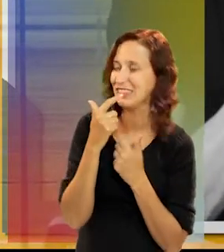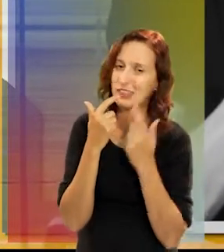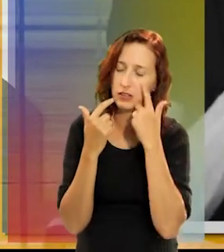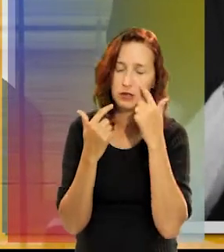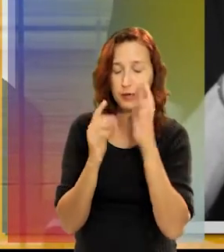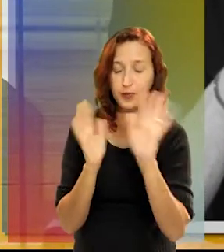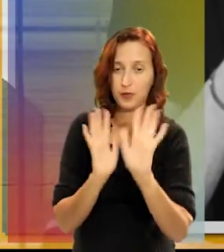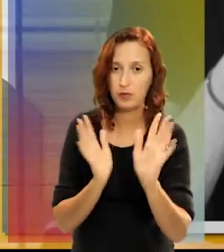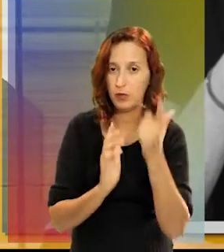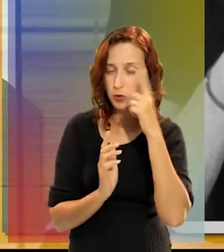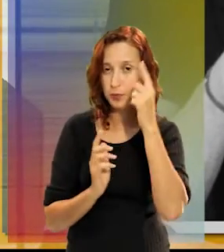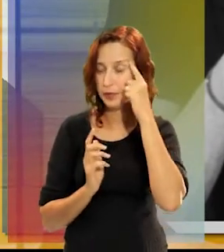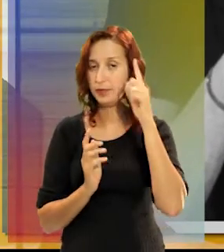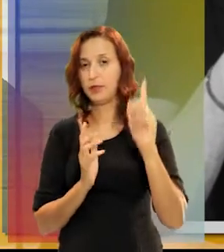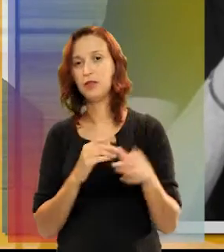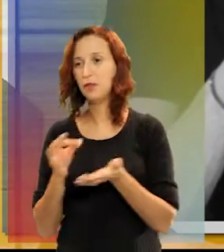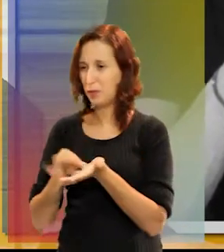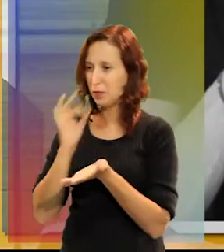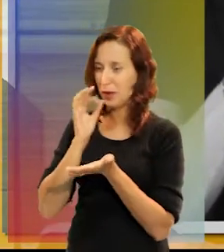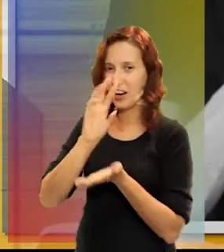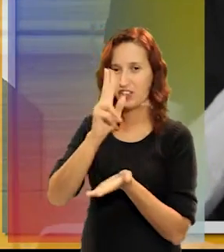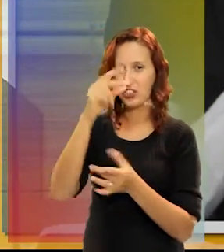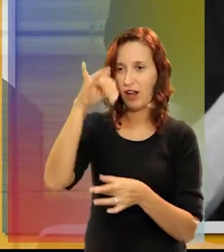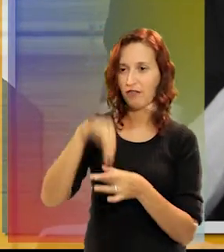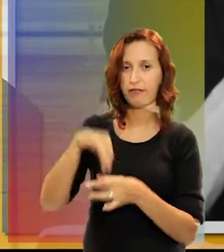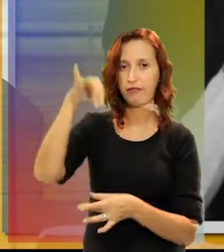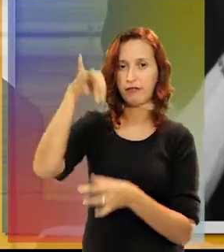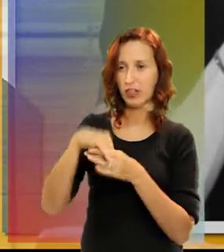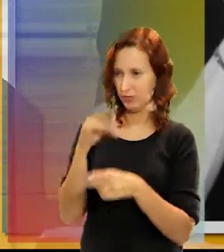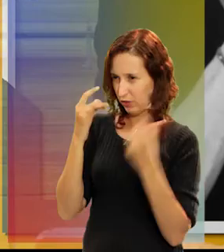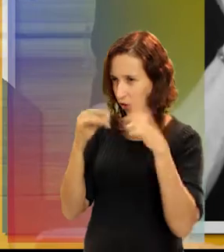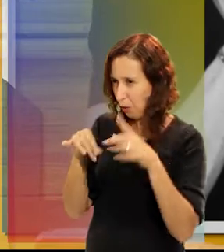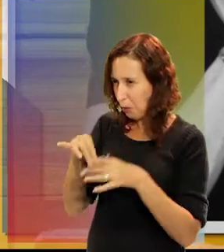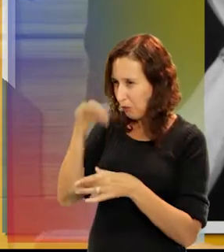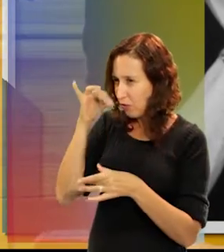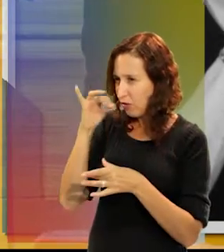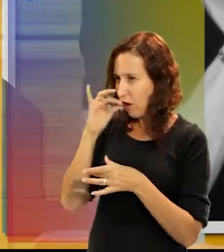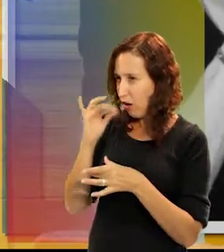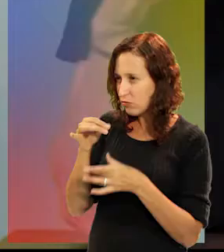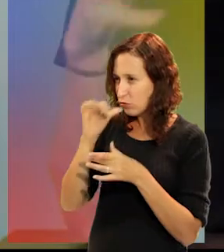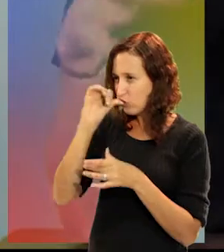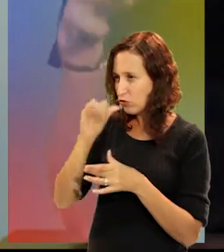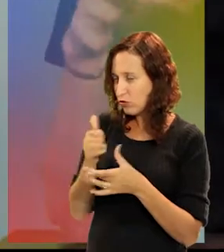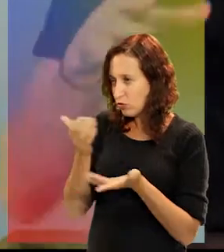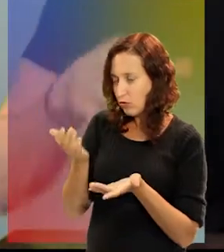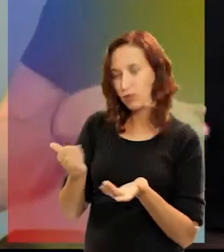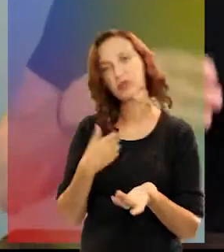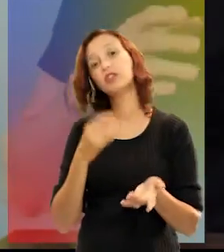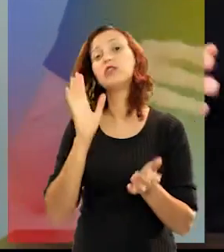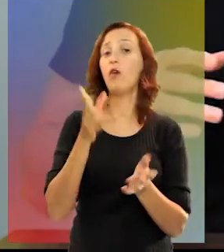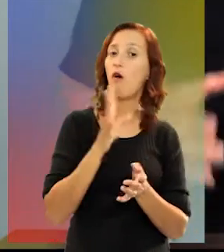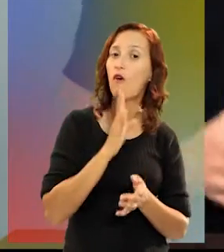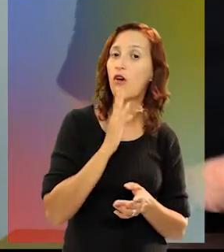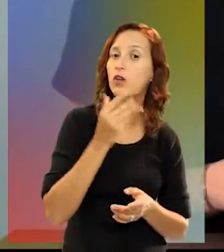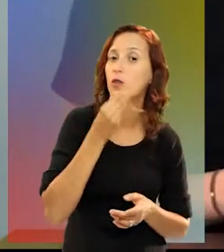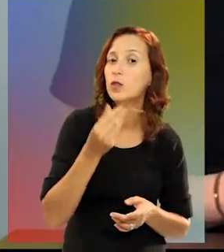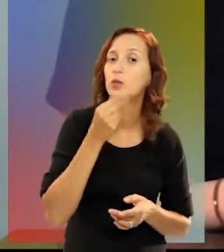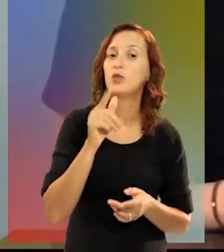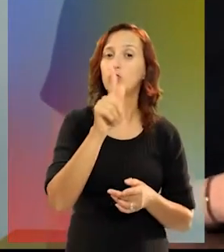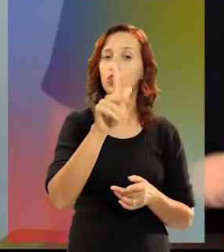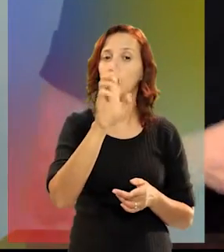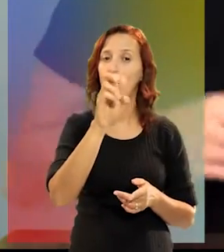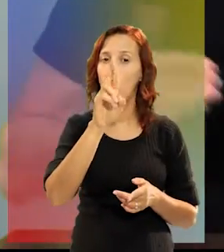Tintim, vamos fazer um tintim. Tu não bebe o chá, né? Ele fica aí só de enfeite. Não, eu bebo. Né? Tanto que o George Lucas super